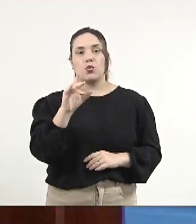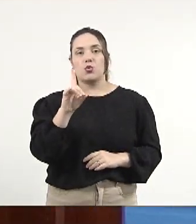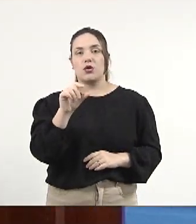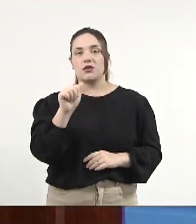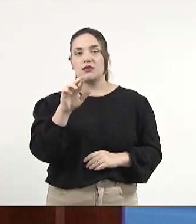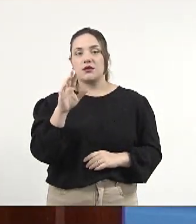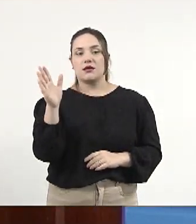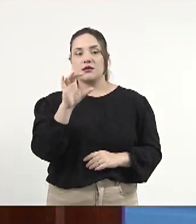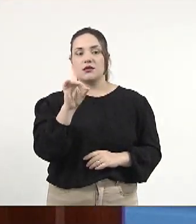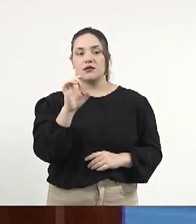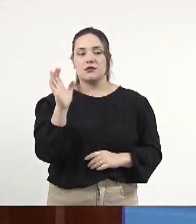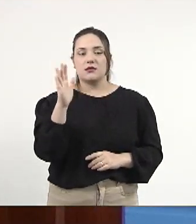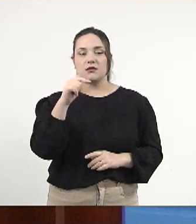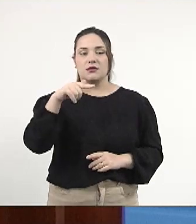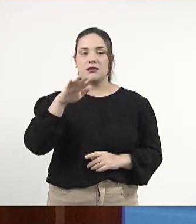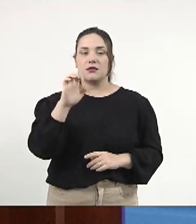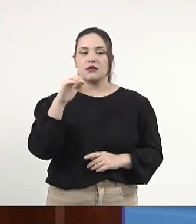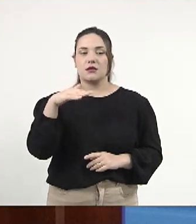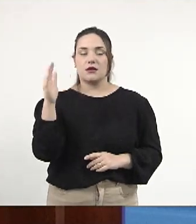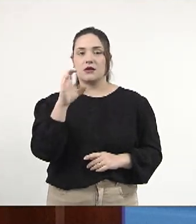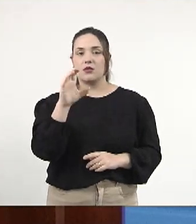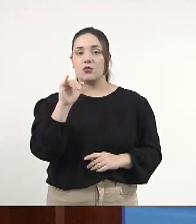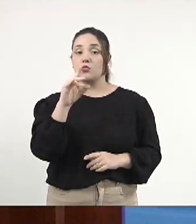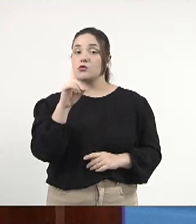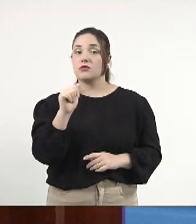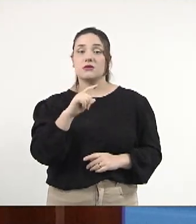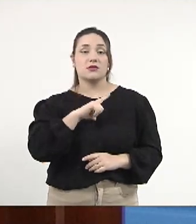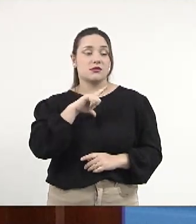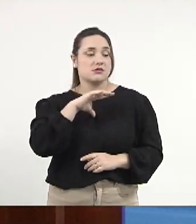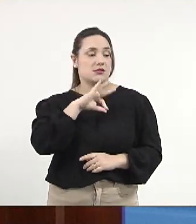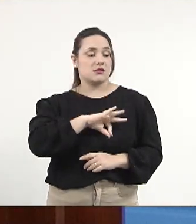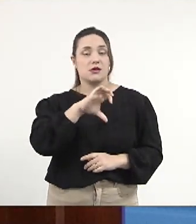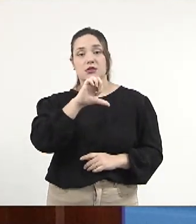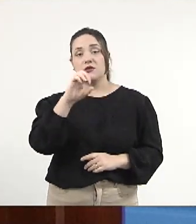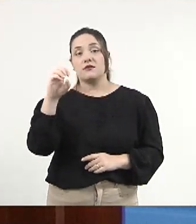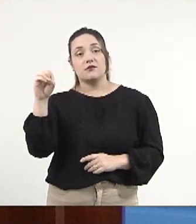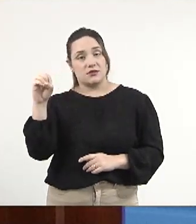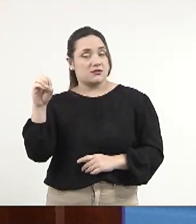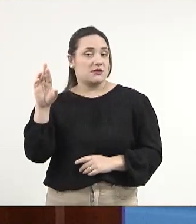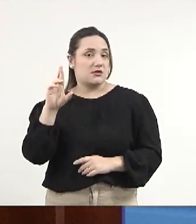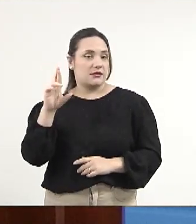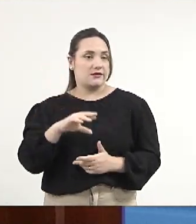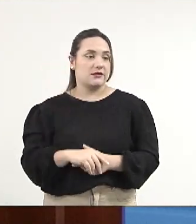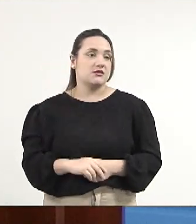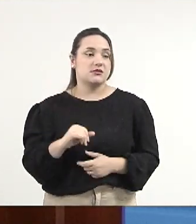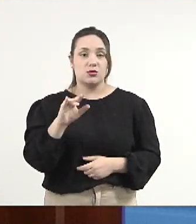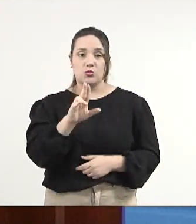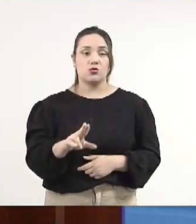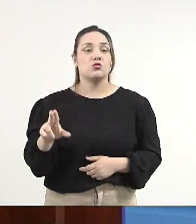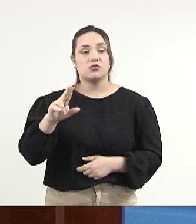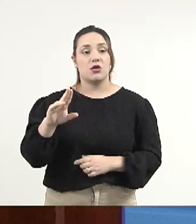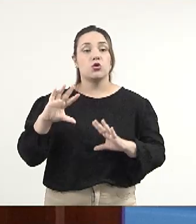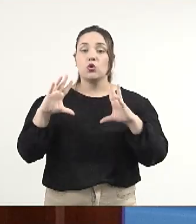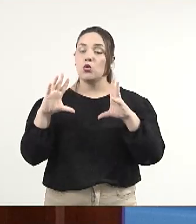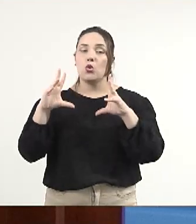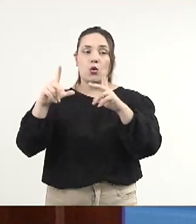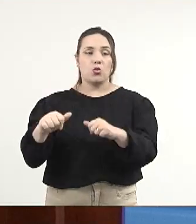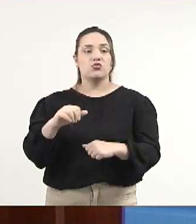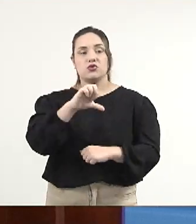por mês. Sabe o que significa isso? Que se ela usar todo esse benefício